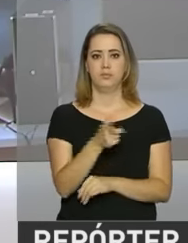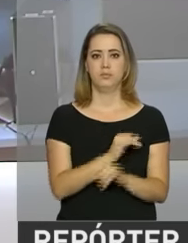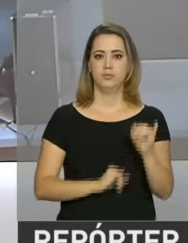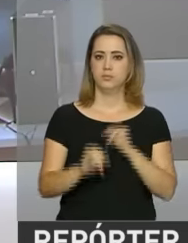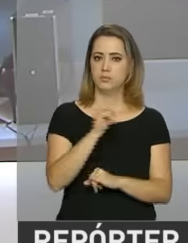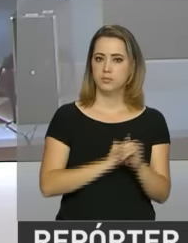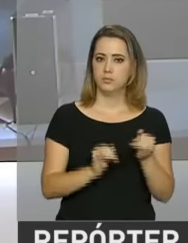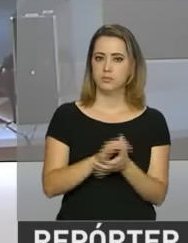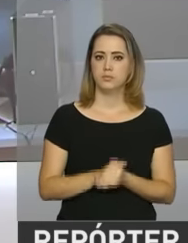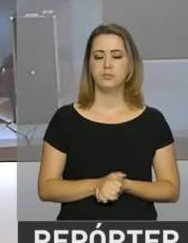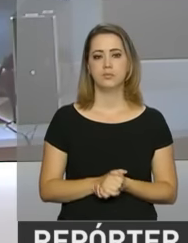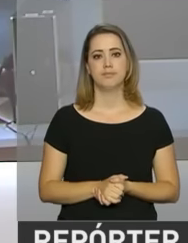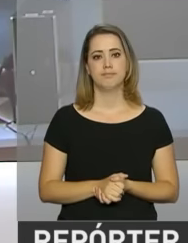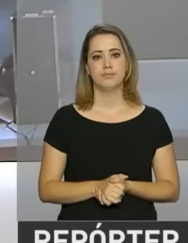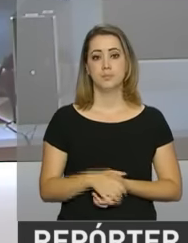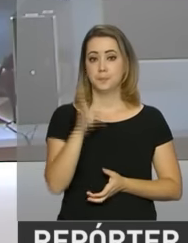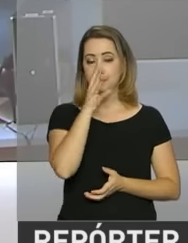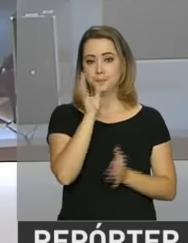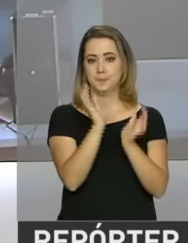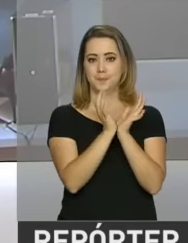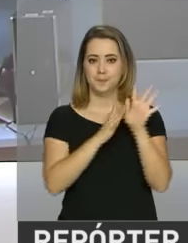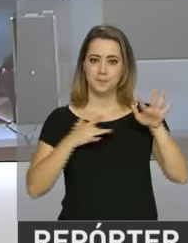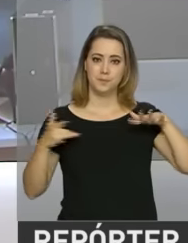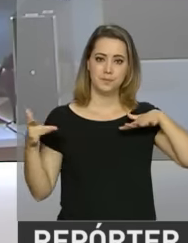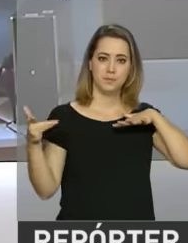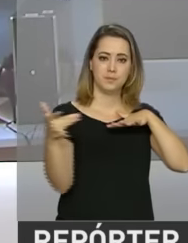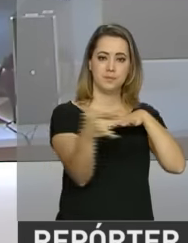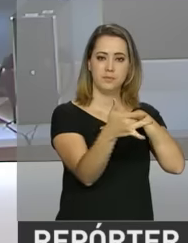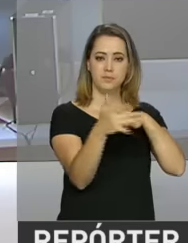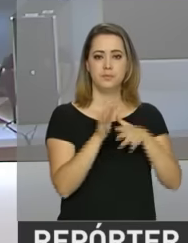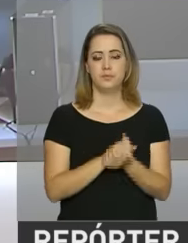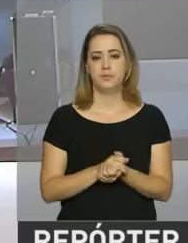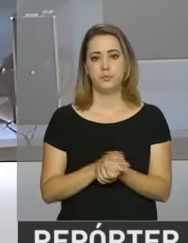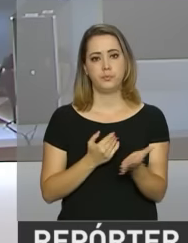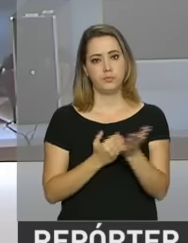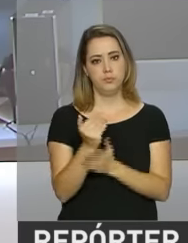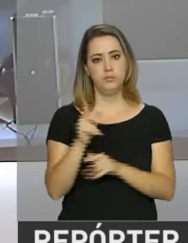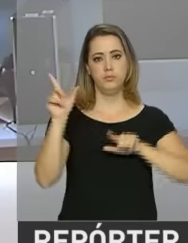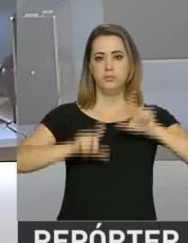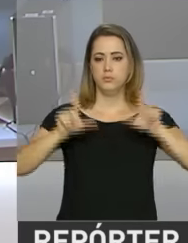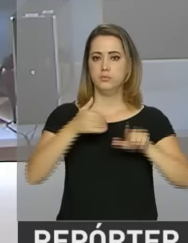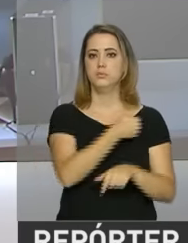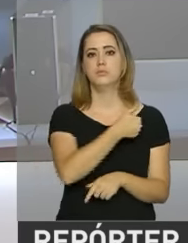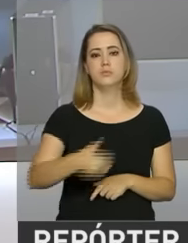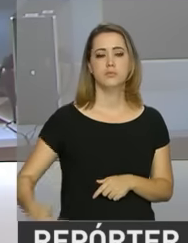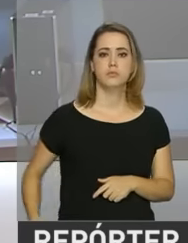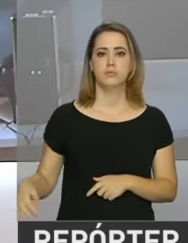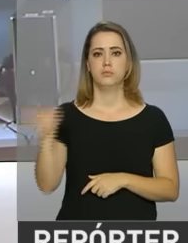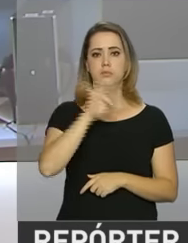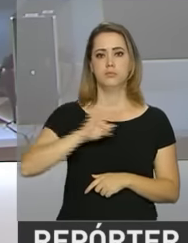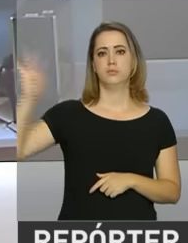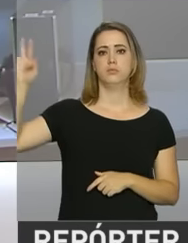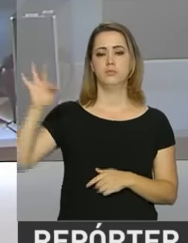a qualquer momento com outras informações acompanhe as novidades também Pelas nossas redes sociais Continue com a gente aqui na NBR